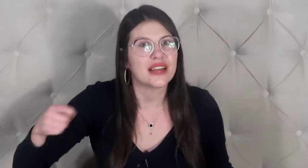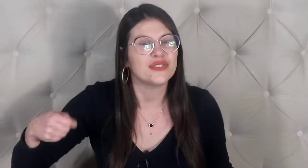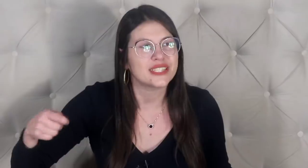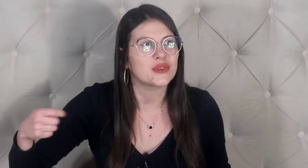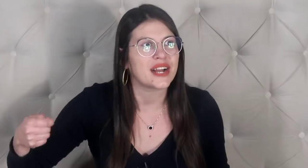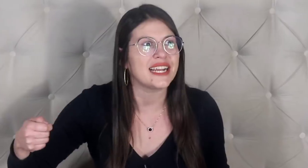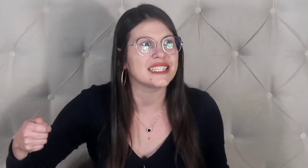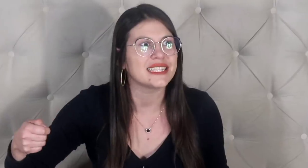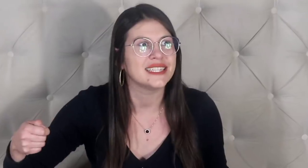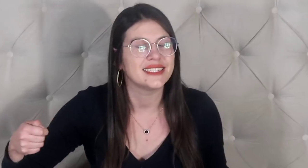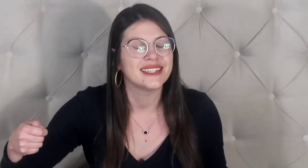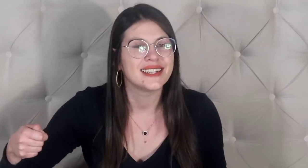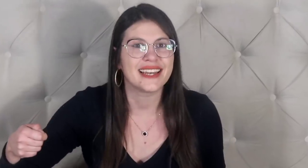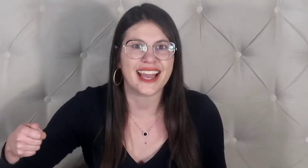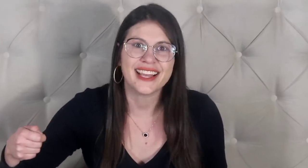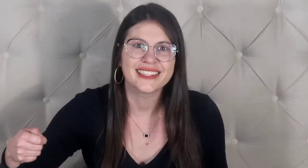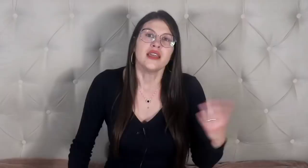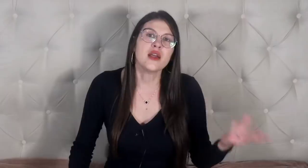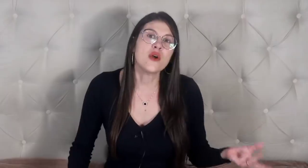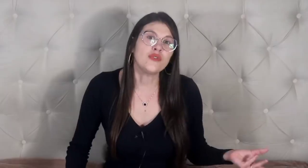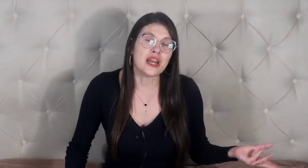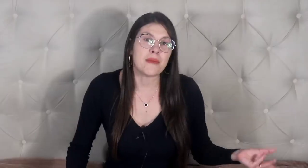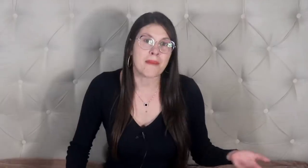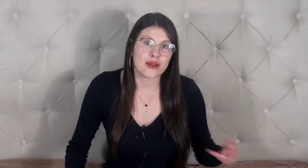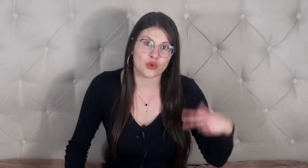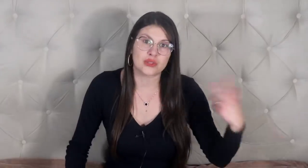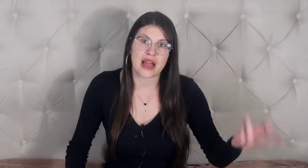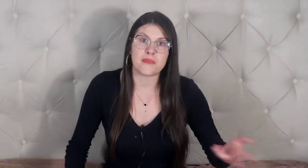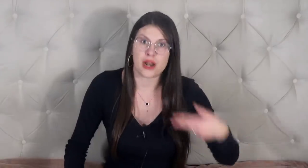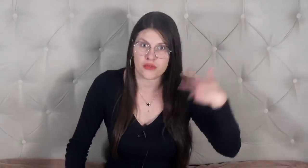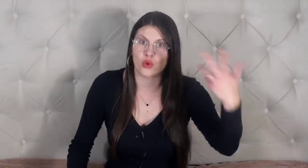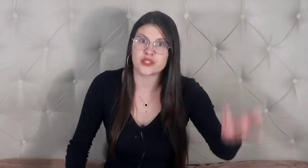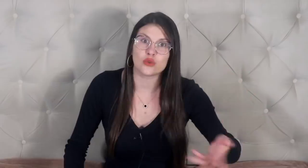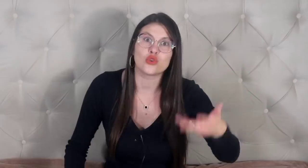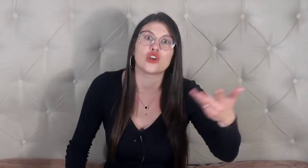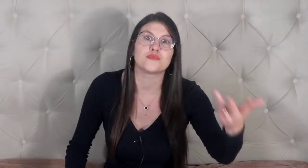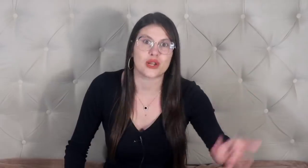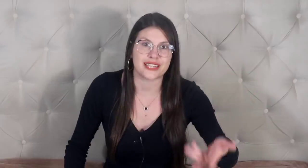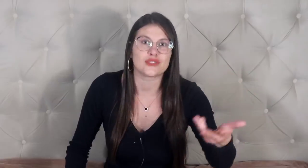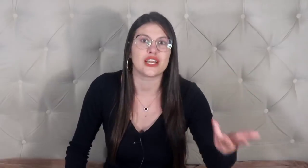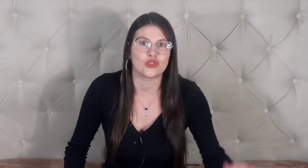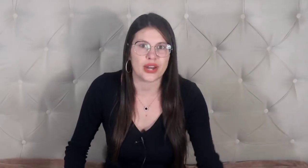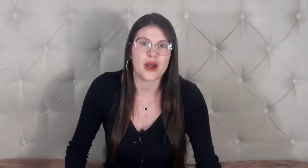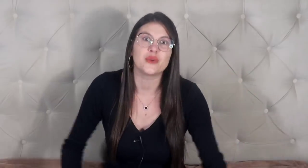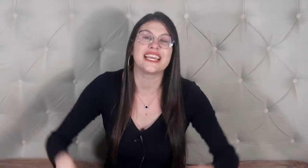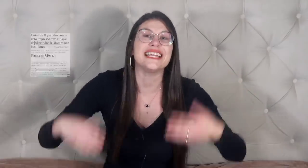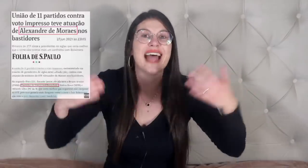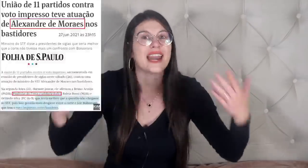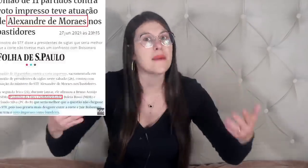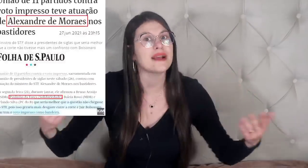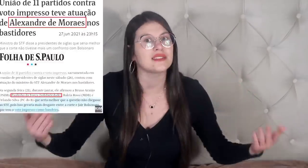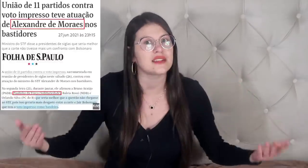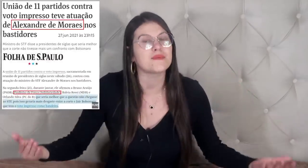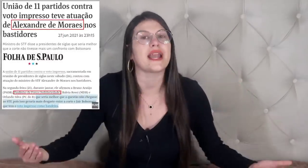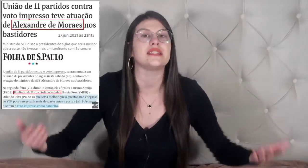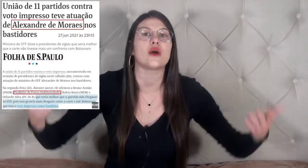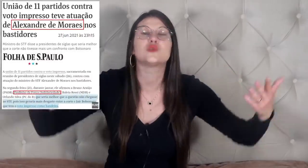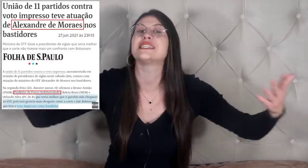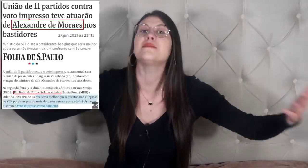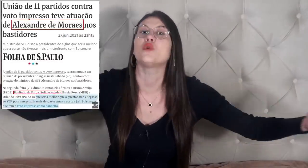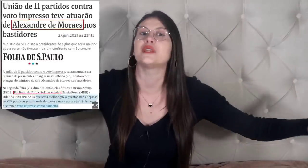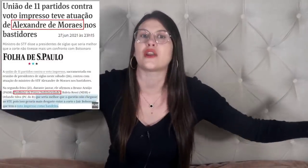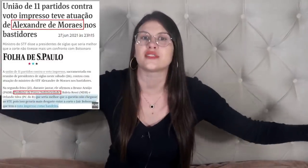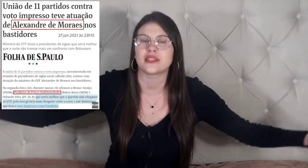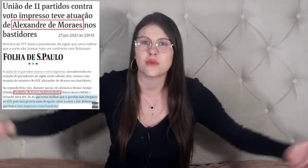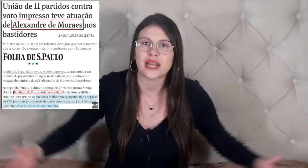gente volta a fita com caneta? Né? Enquanto Felipe Barros lutava pela evolução do nosso processo eleitoral, que dará mais transparência